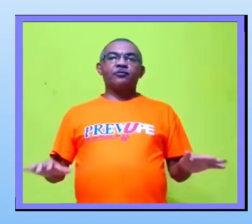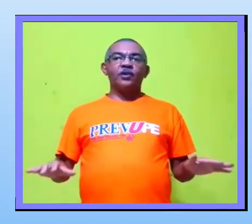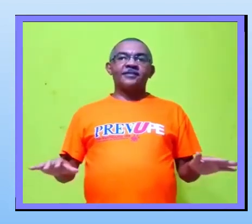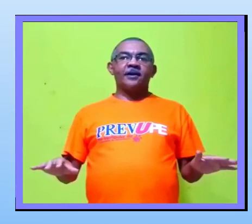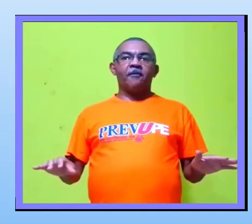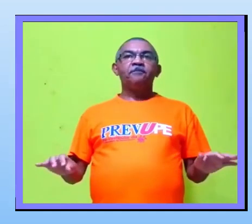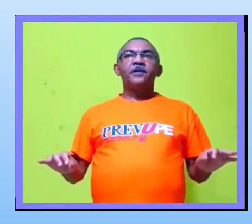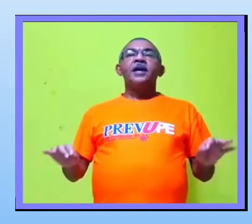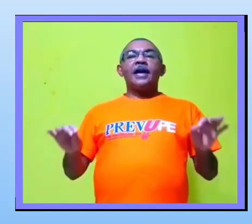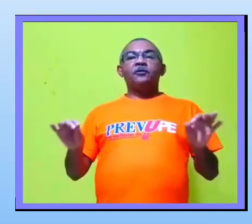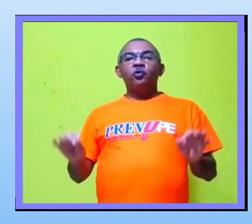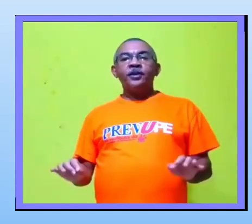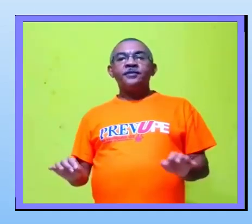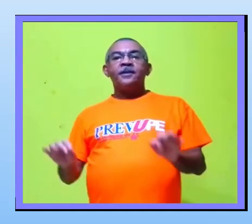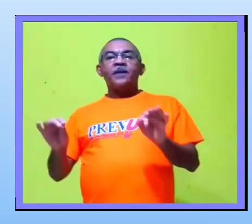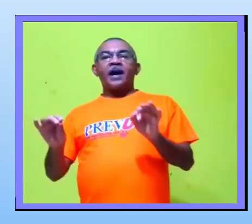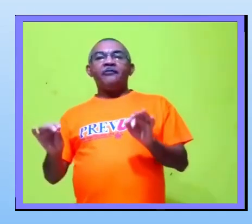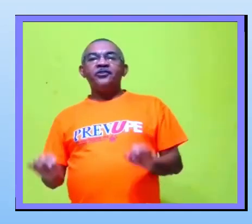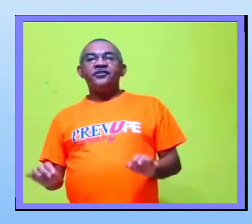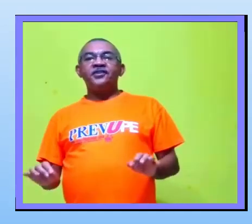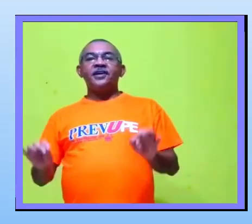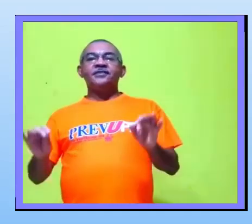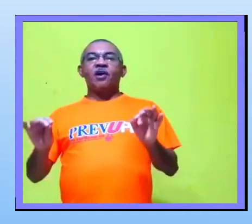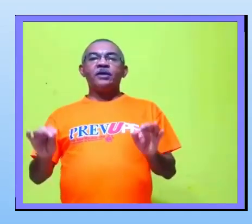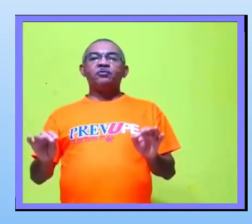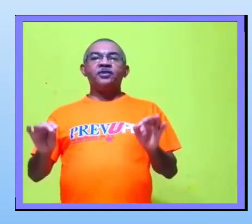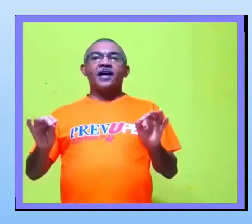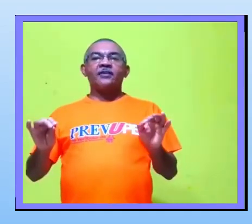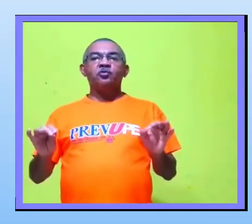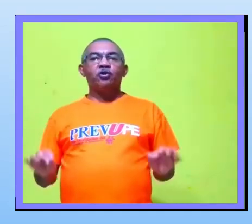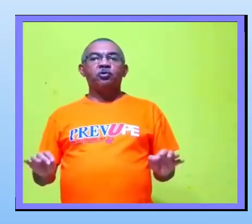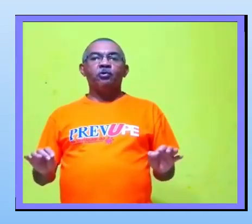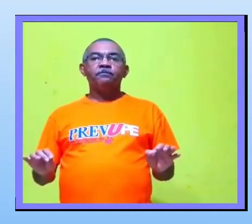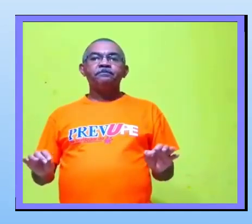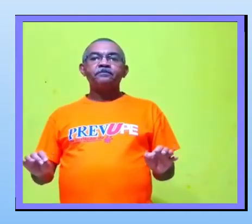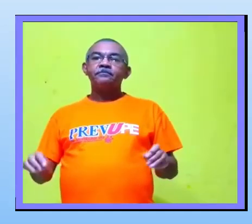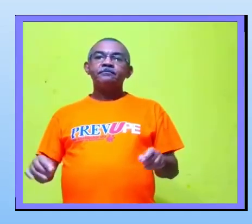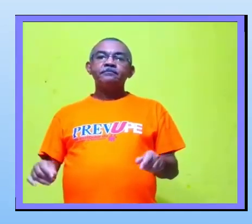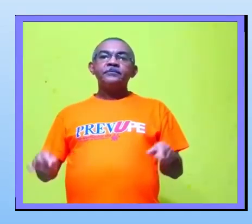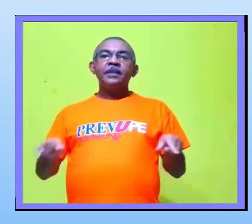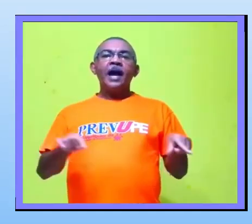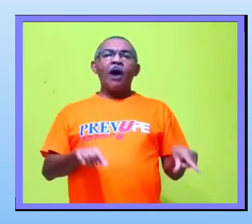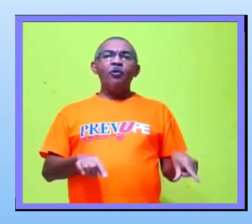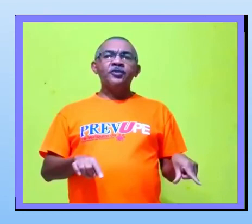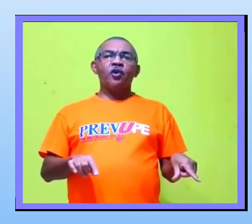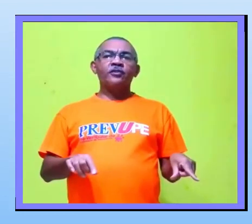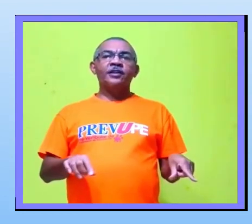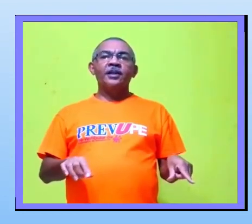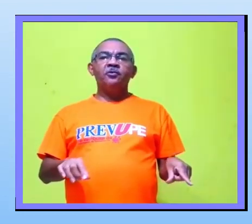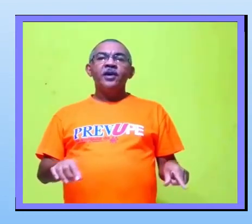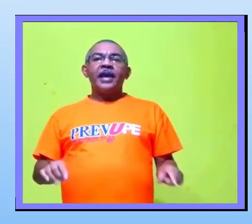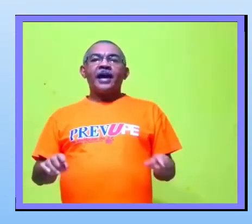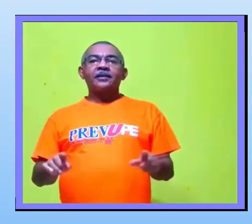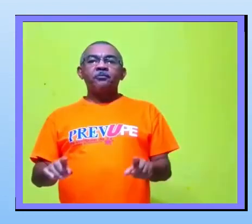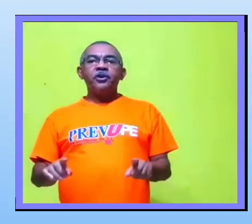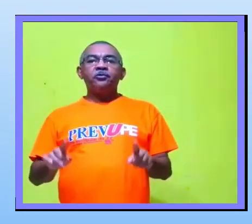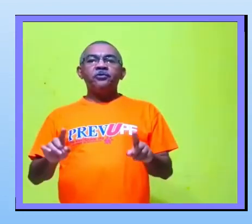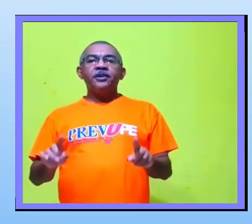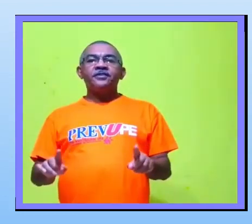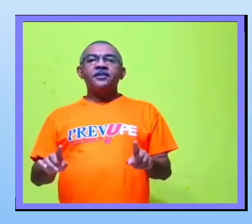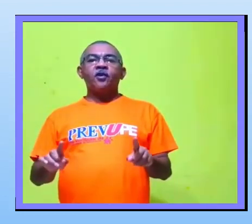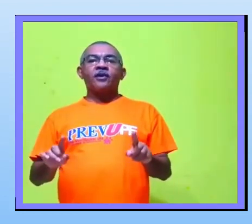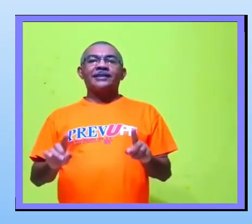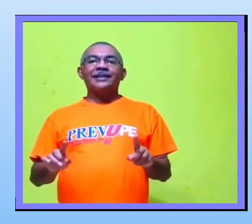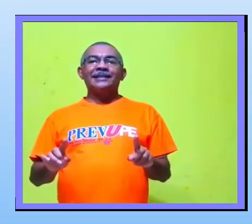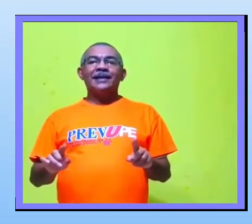chamada detonação, reduz a eficiência e aumenta o desgaste do motor. Ao isoctano é atribuído